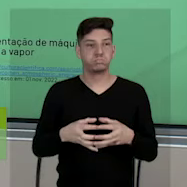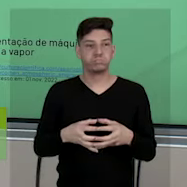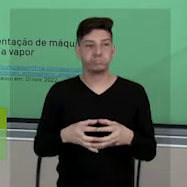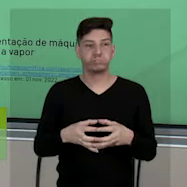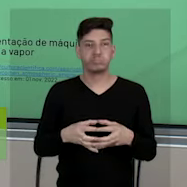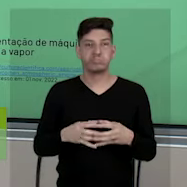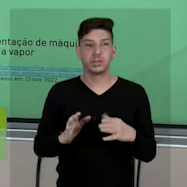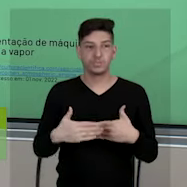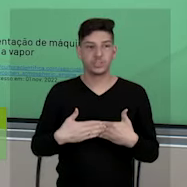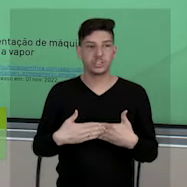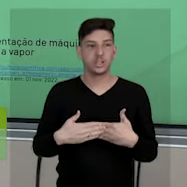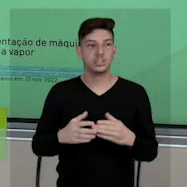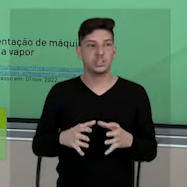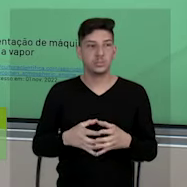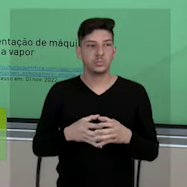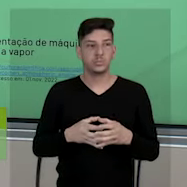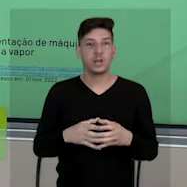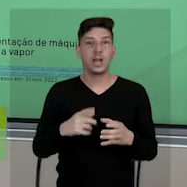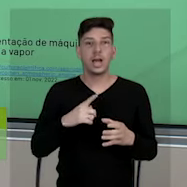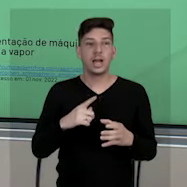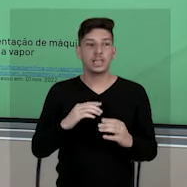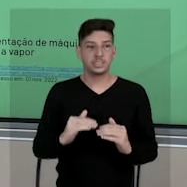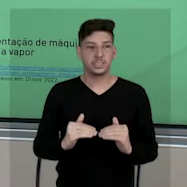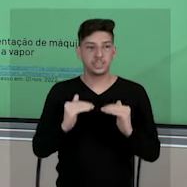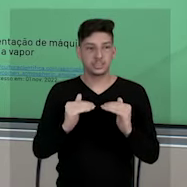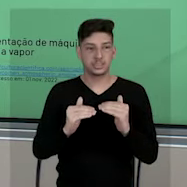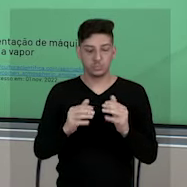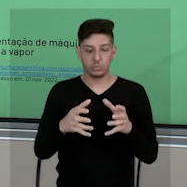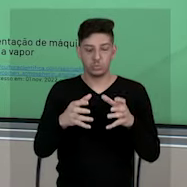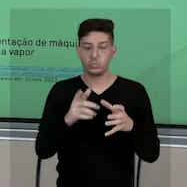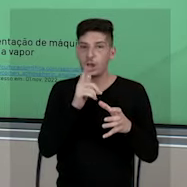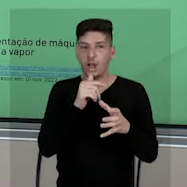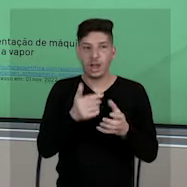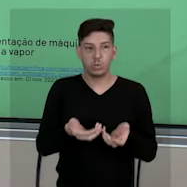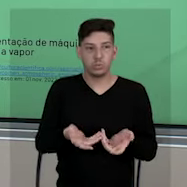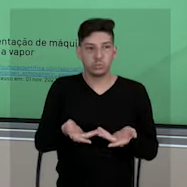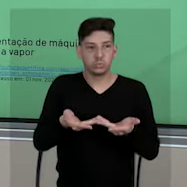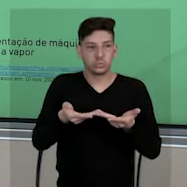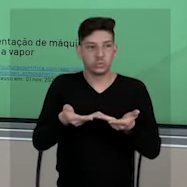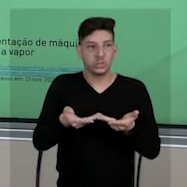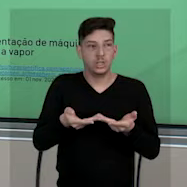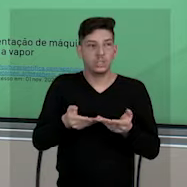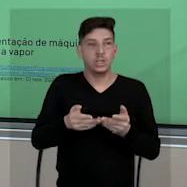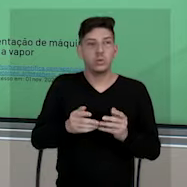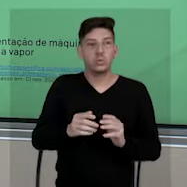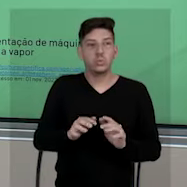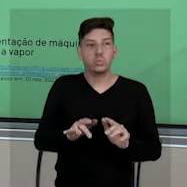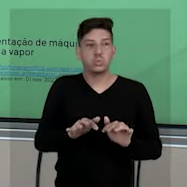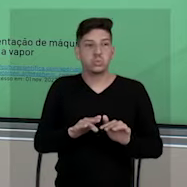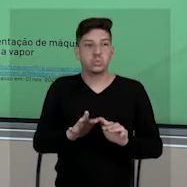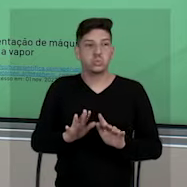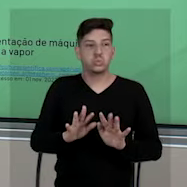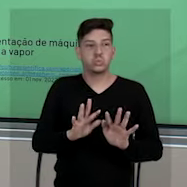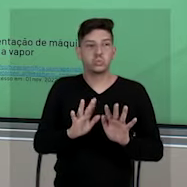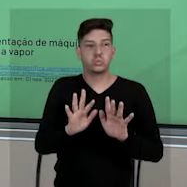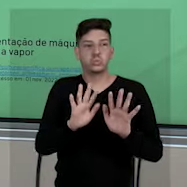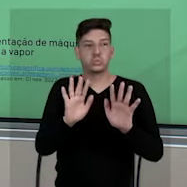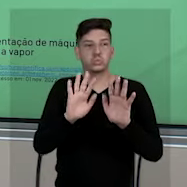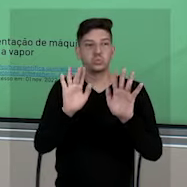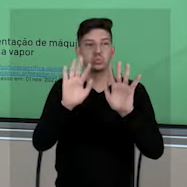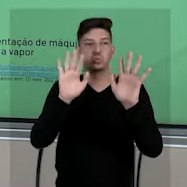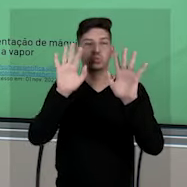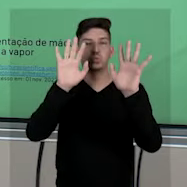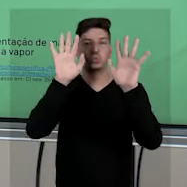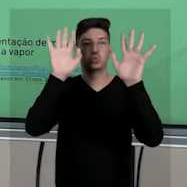fechada, onde você tem a água que vai ser aquecida. Quando ela é aquecida, ela libera o vapor. Esse vapor, gente, é aproveitado para fazer